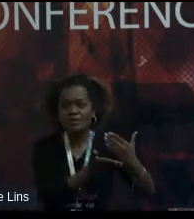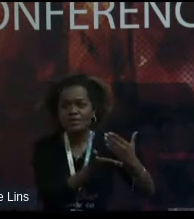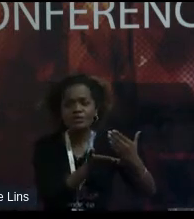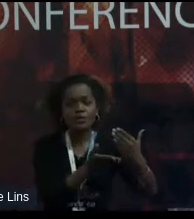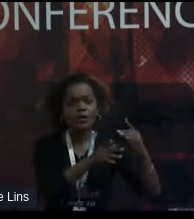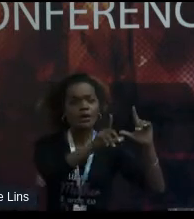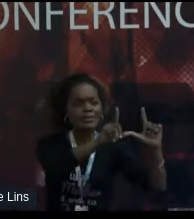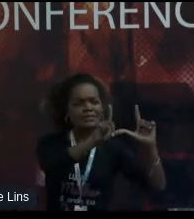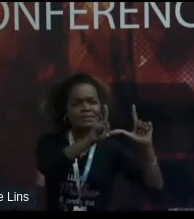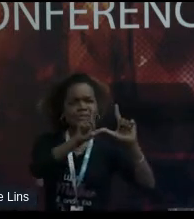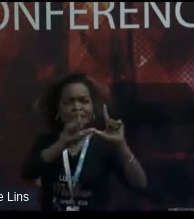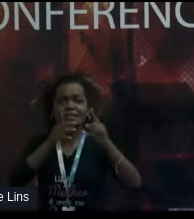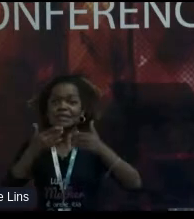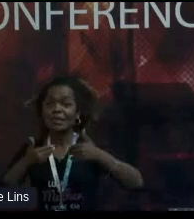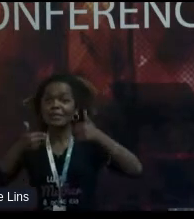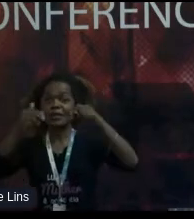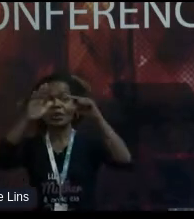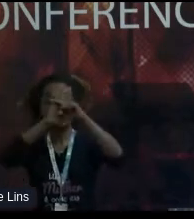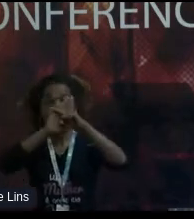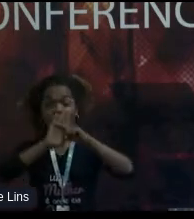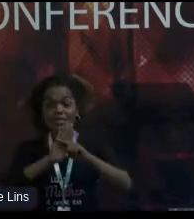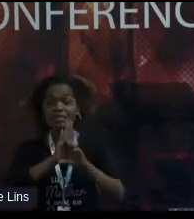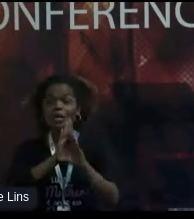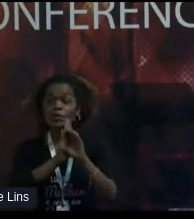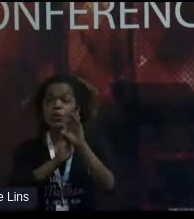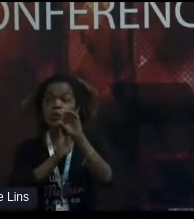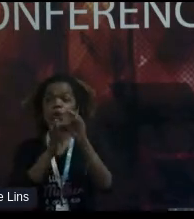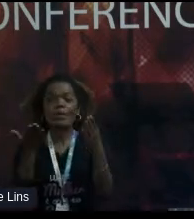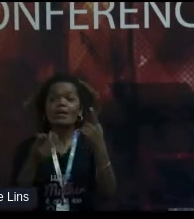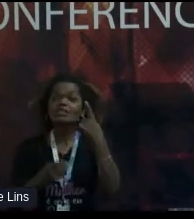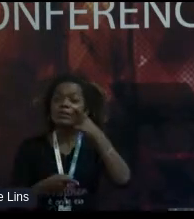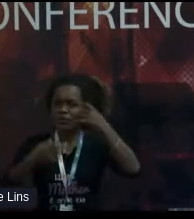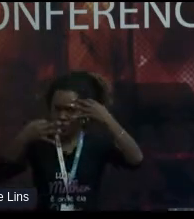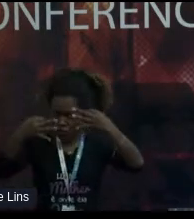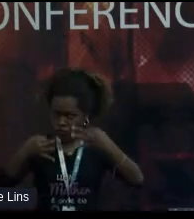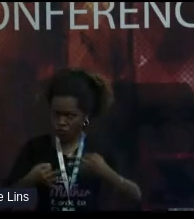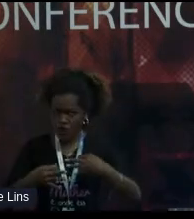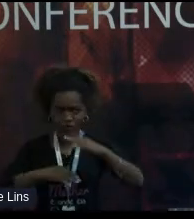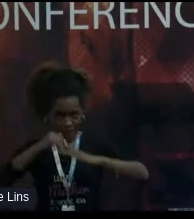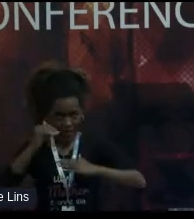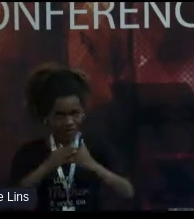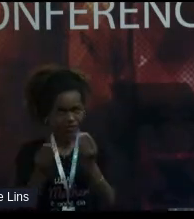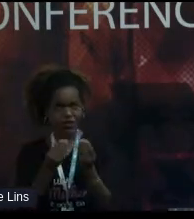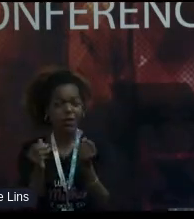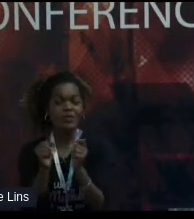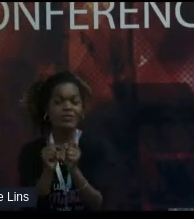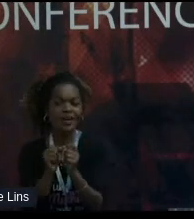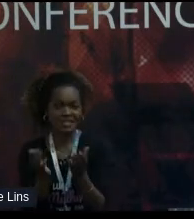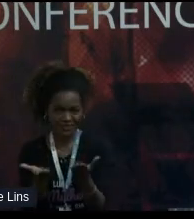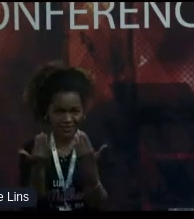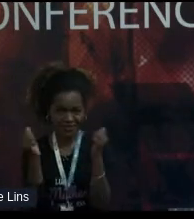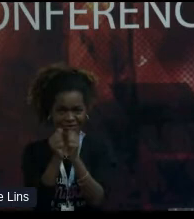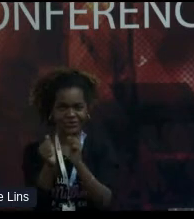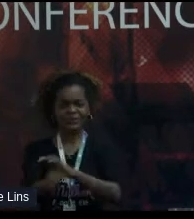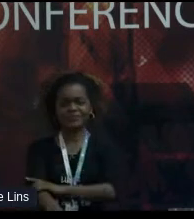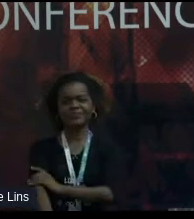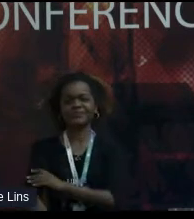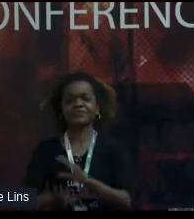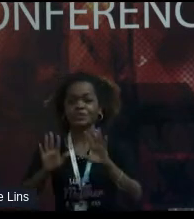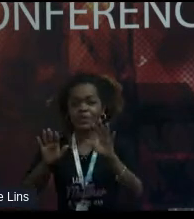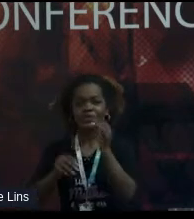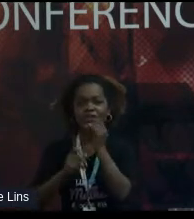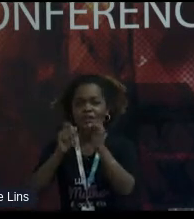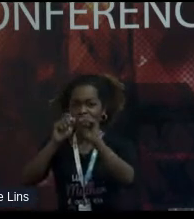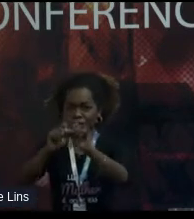do Google, né? E aí, vamos ver isso funcionando na prática, Flávio? Vamos lá. Então, eu vou dar um zoom aqui